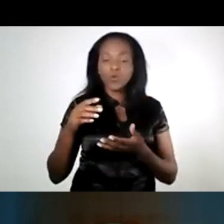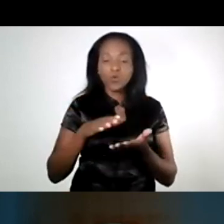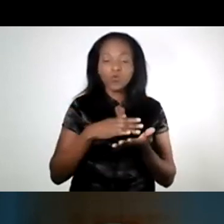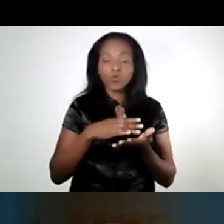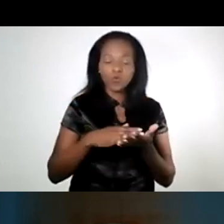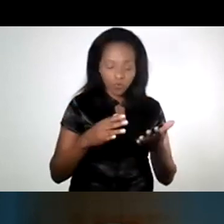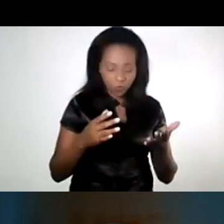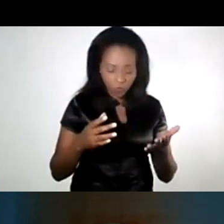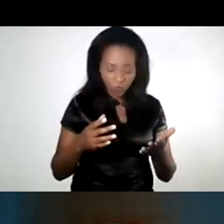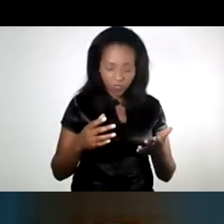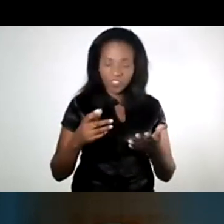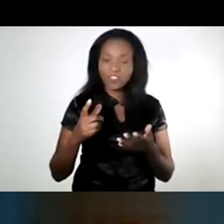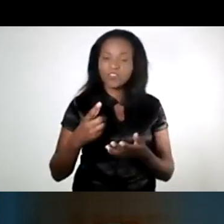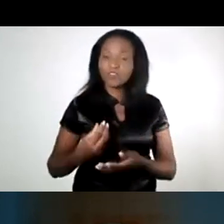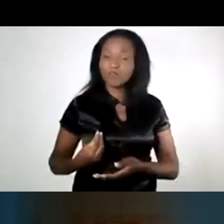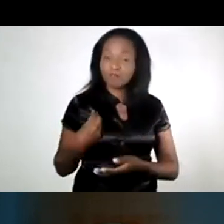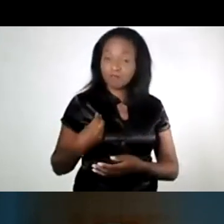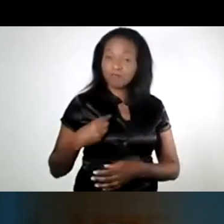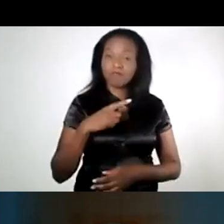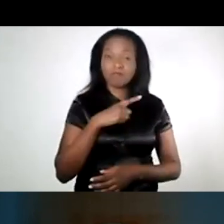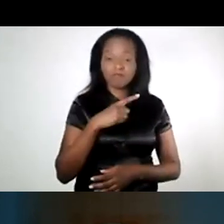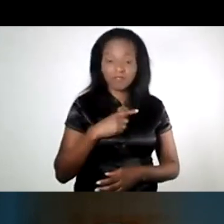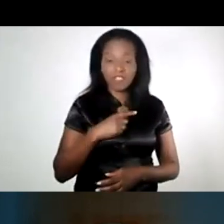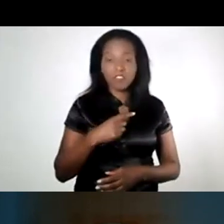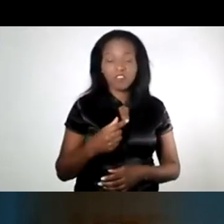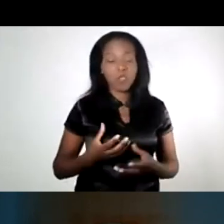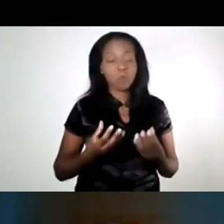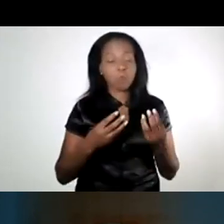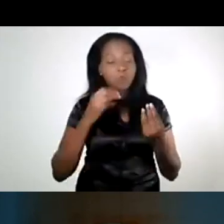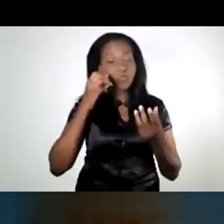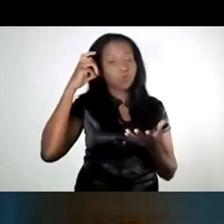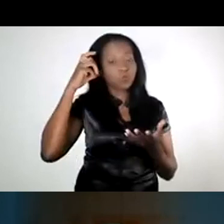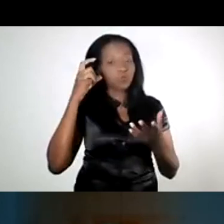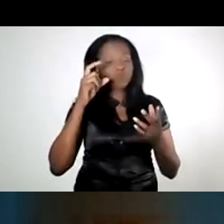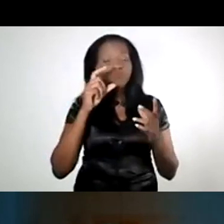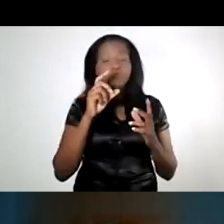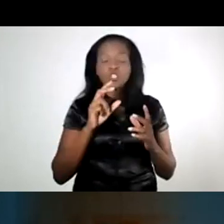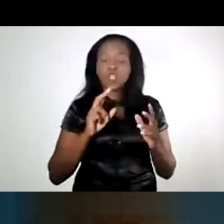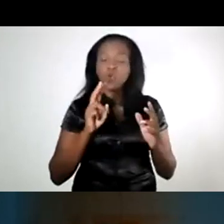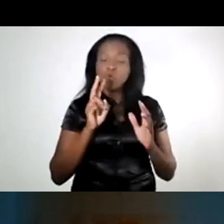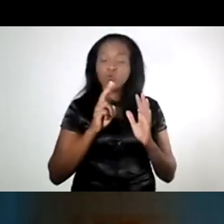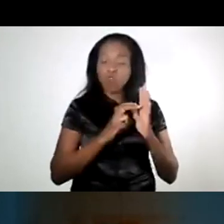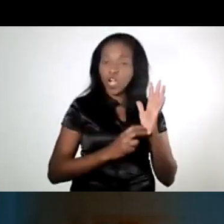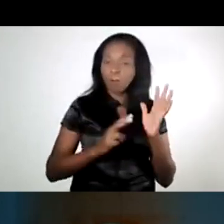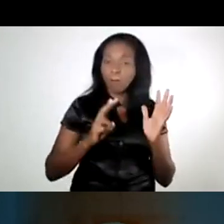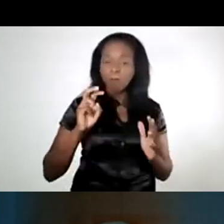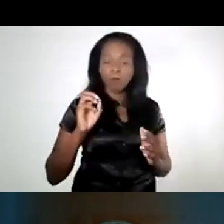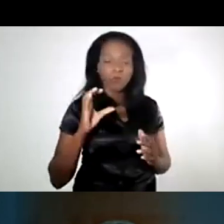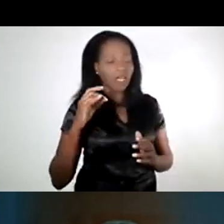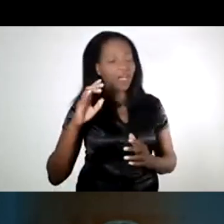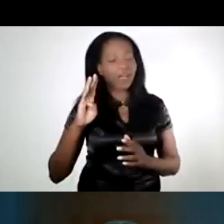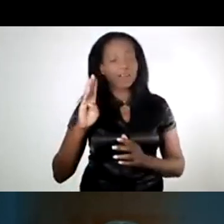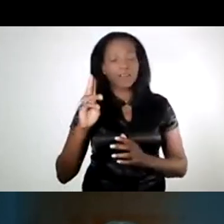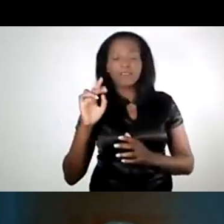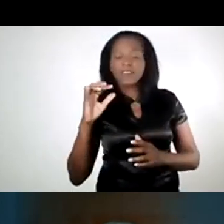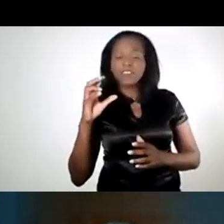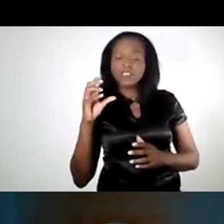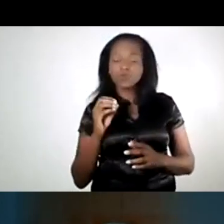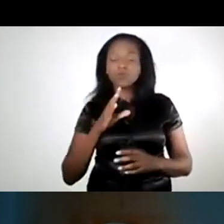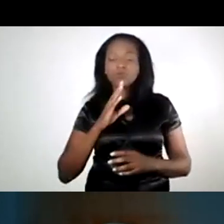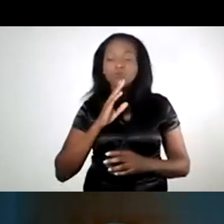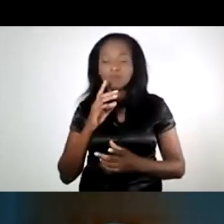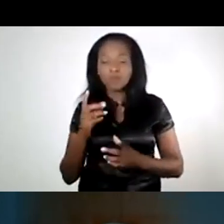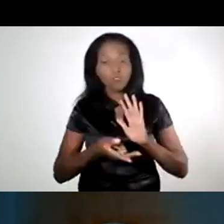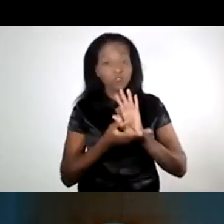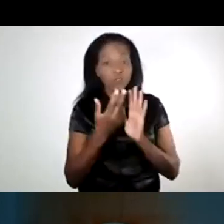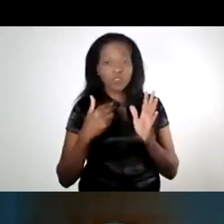literalmente tem vida, rico em cultura, em vocabulário, em conhecimento e em ilustrações, além de trazer várias reflexões. Está todo mundo